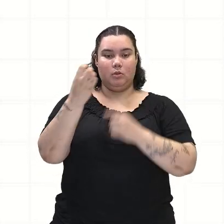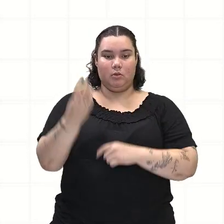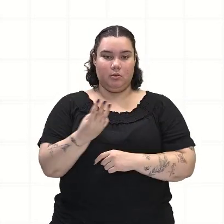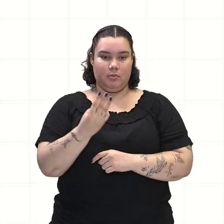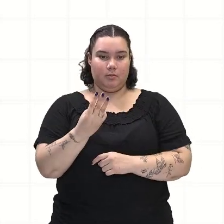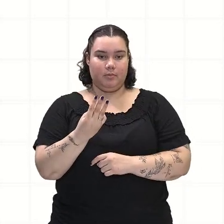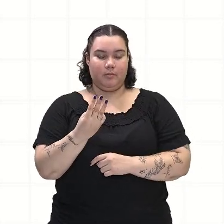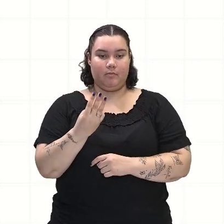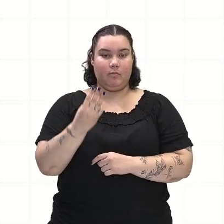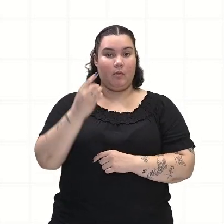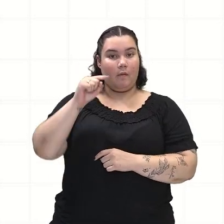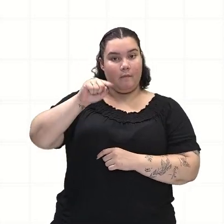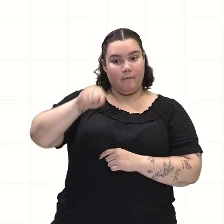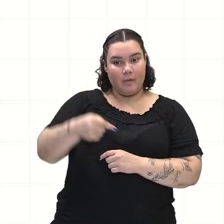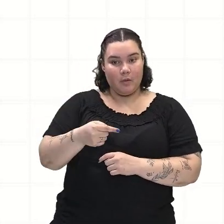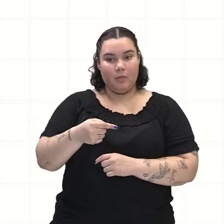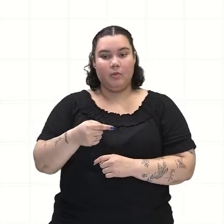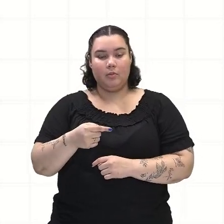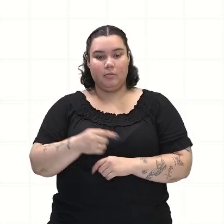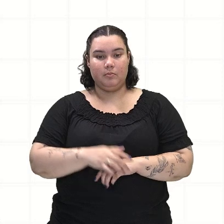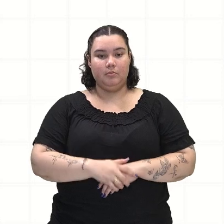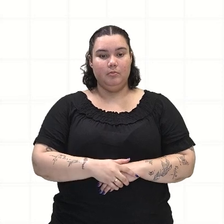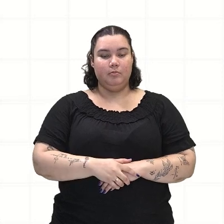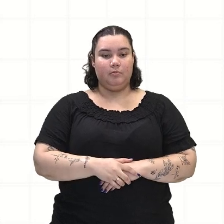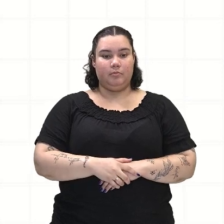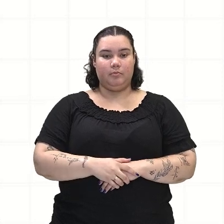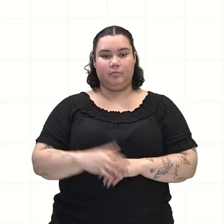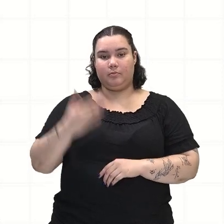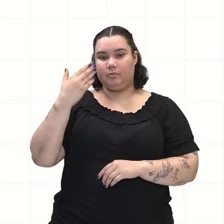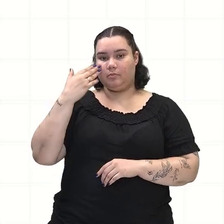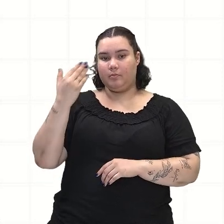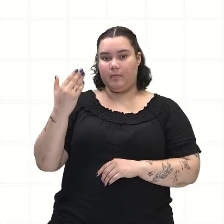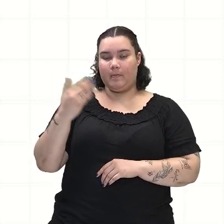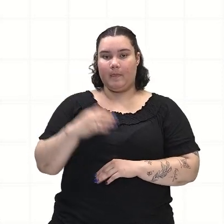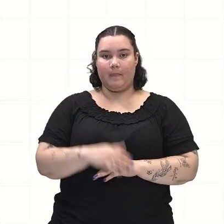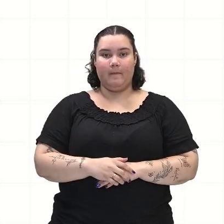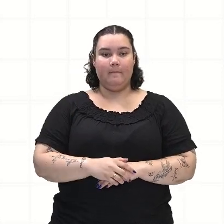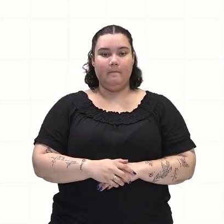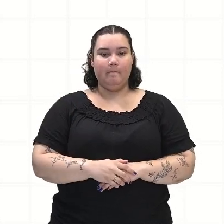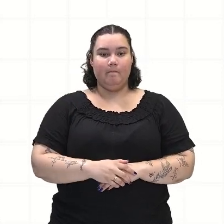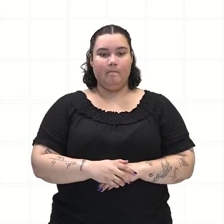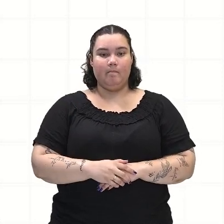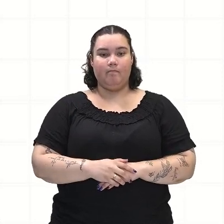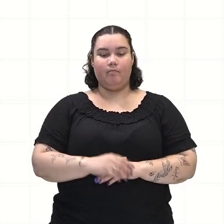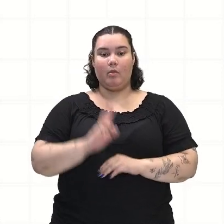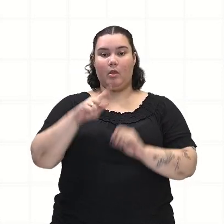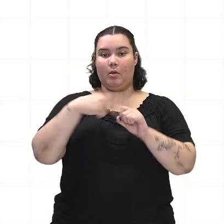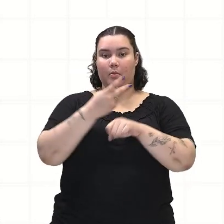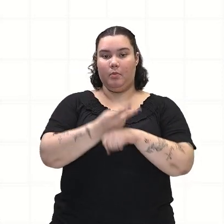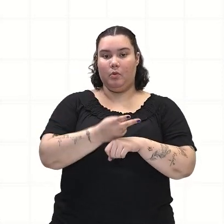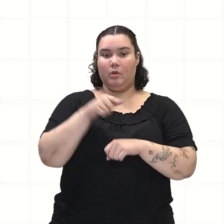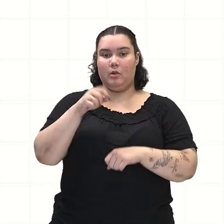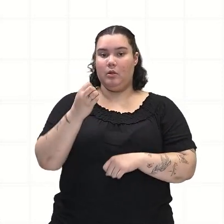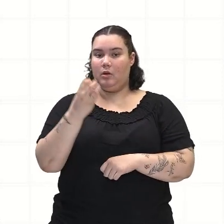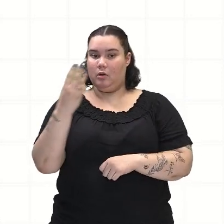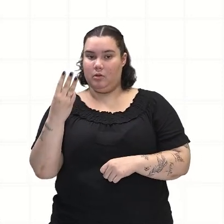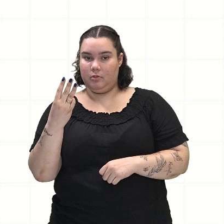3. Quantas casas decimais? 1. Então, vai ser igual a 3. Depois eu vou pegar esse